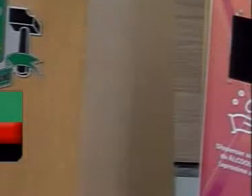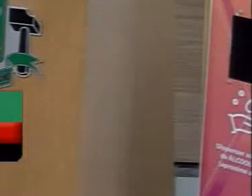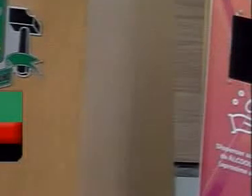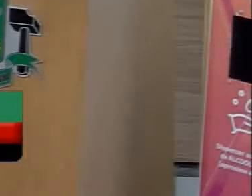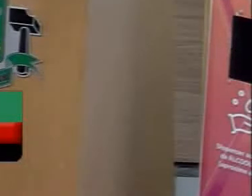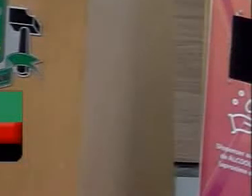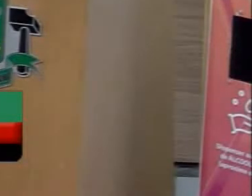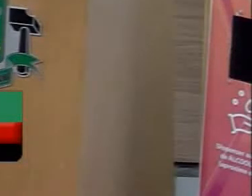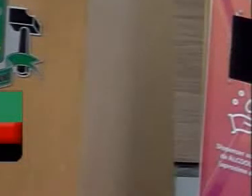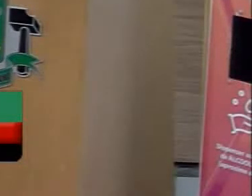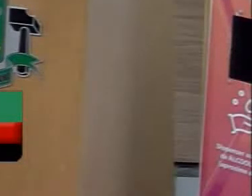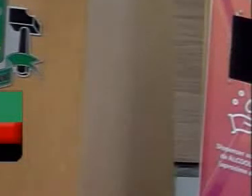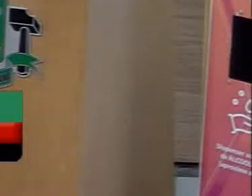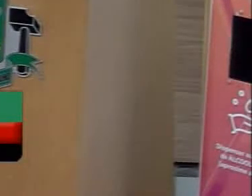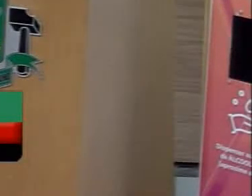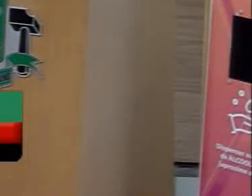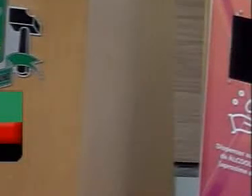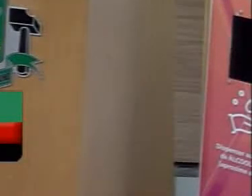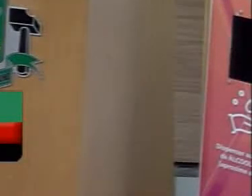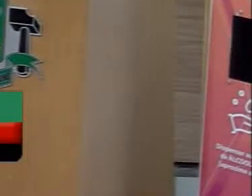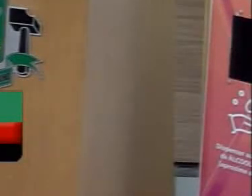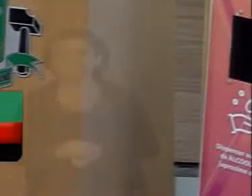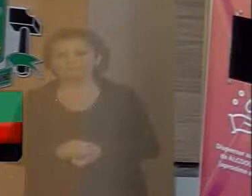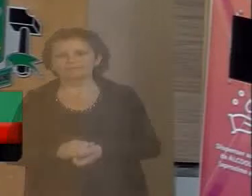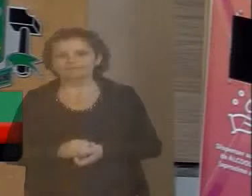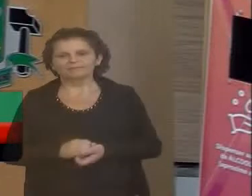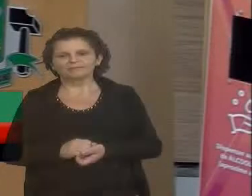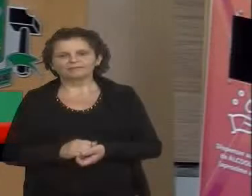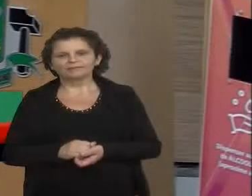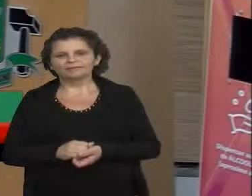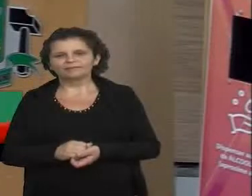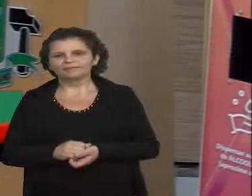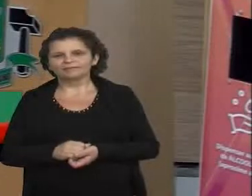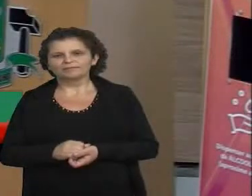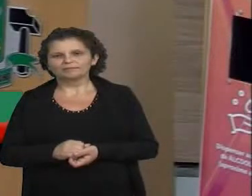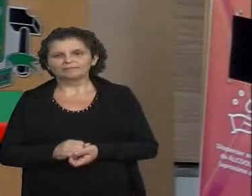Vereador Zé Carlos Santa Maria vai justificar o voto.